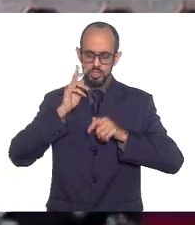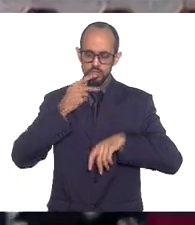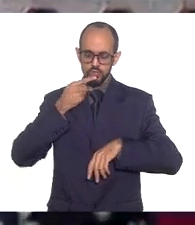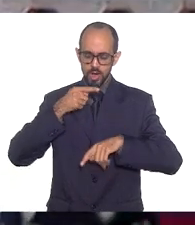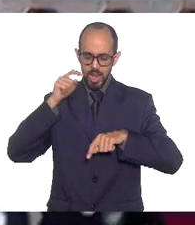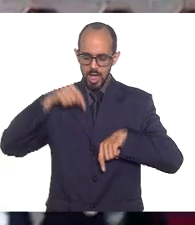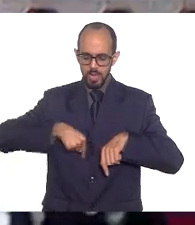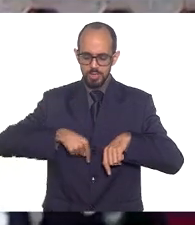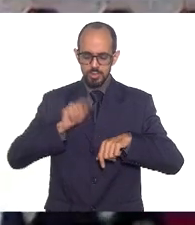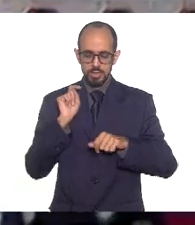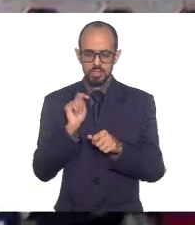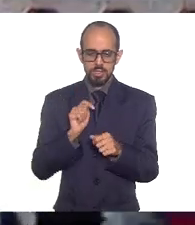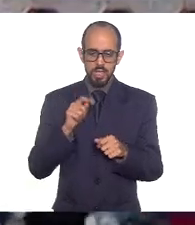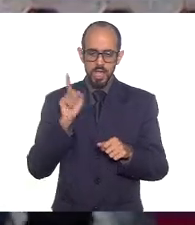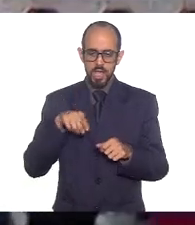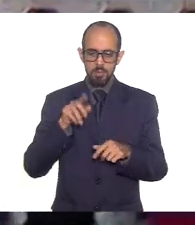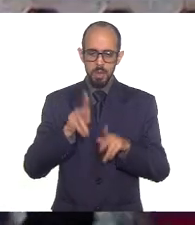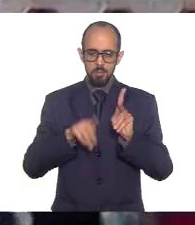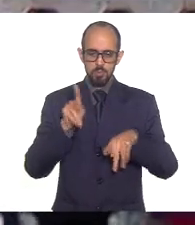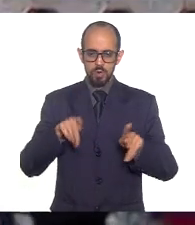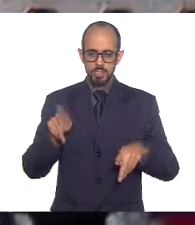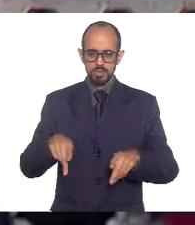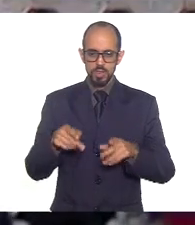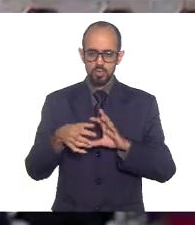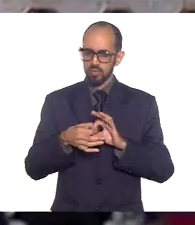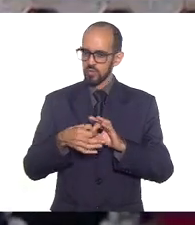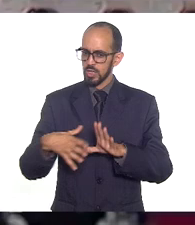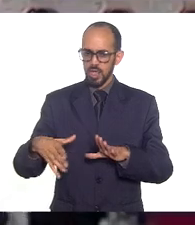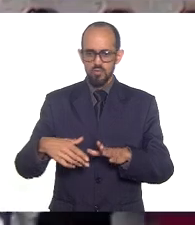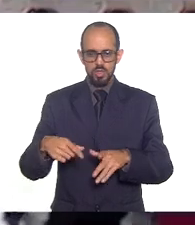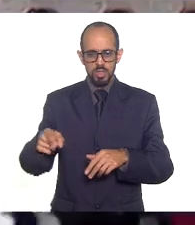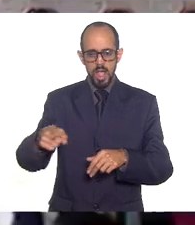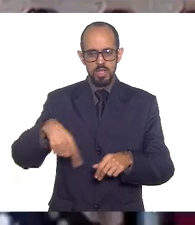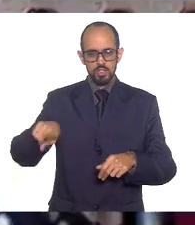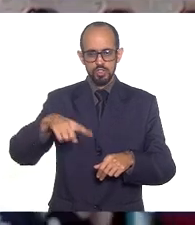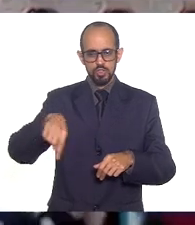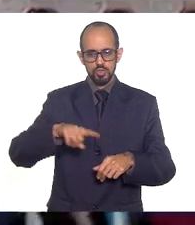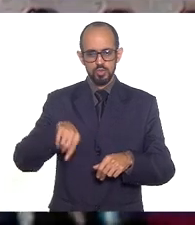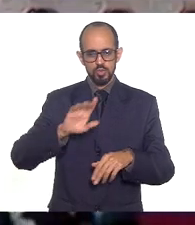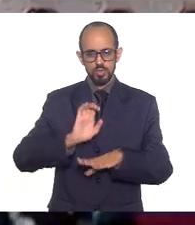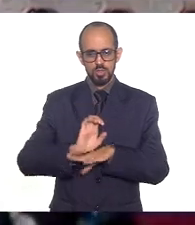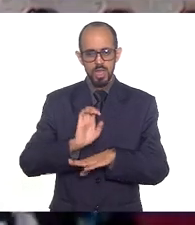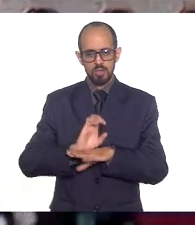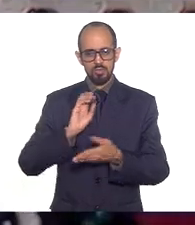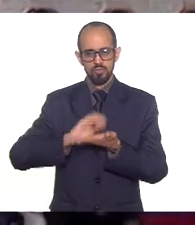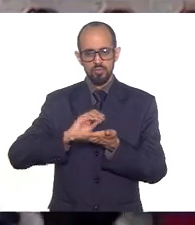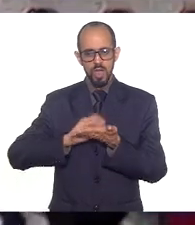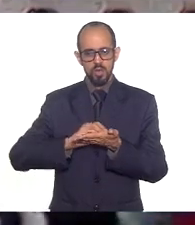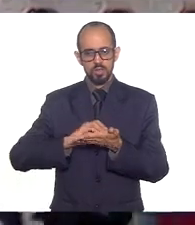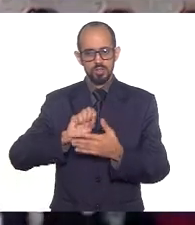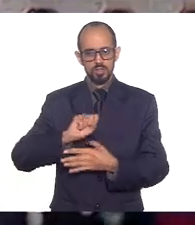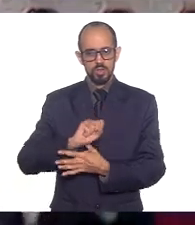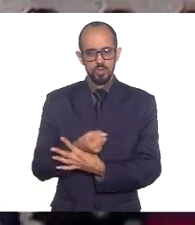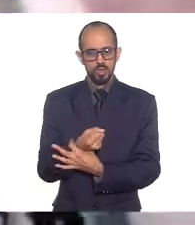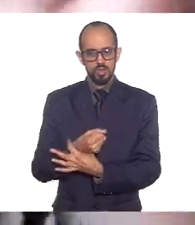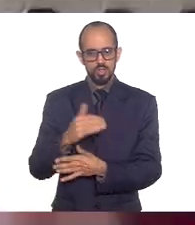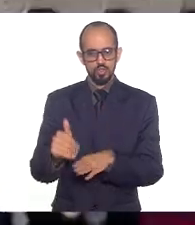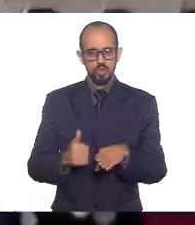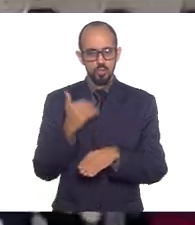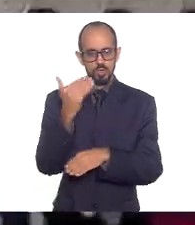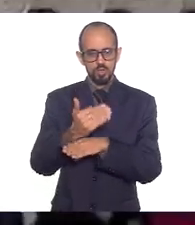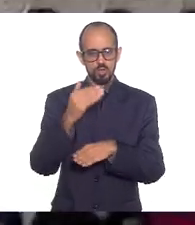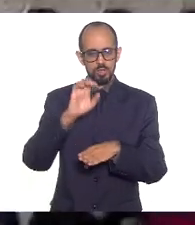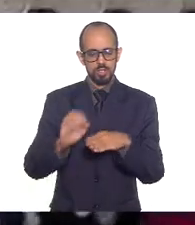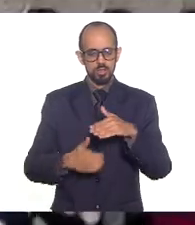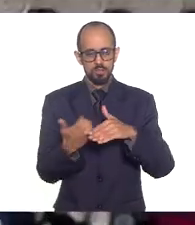isso aqui é uma população que fica à mercê do descaso e da falta de segurança sobretudo das empresas